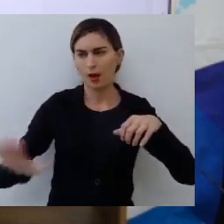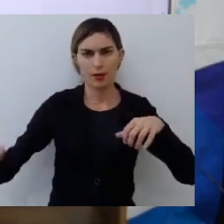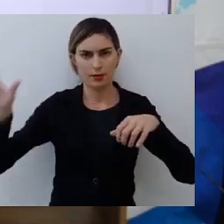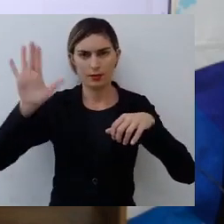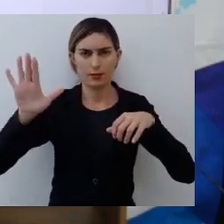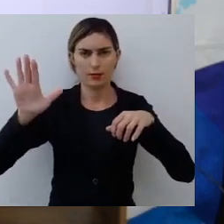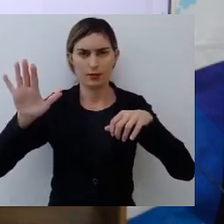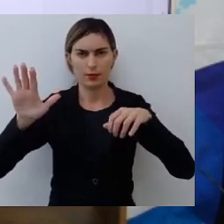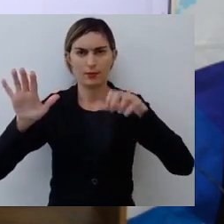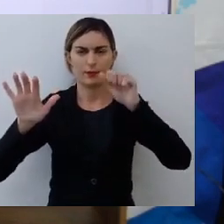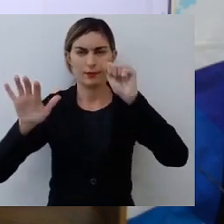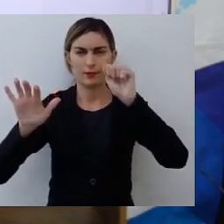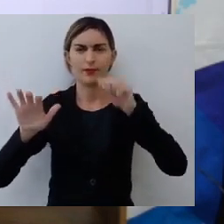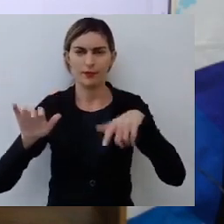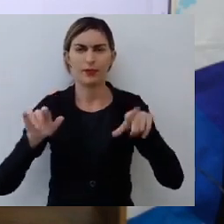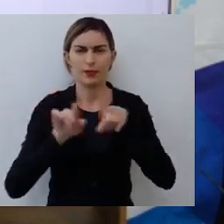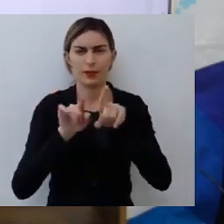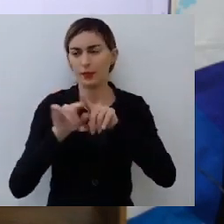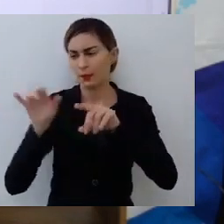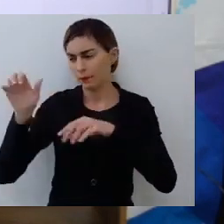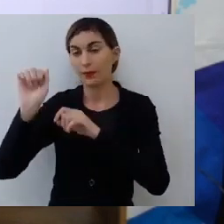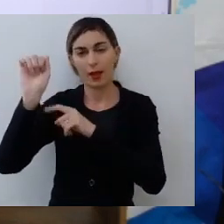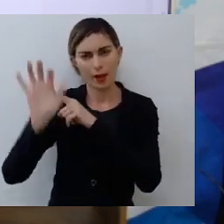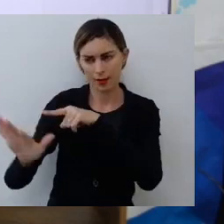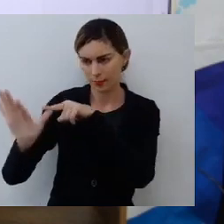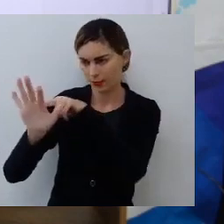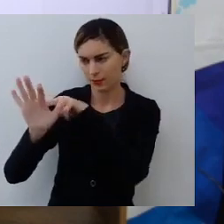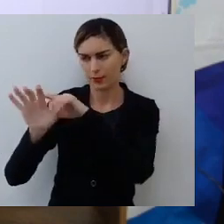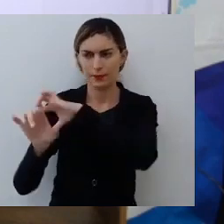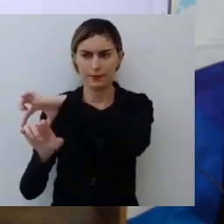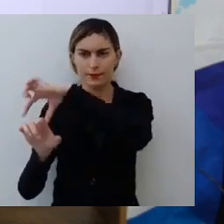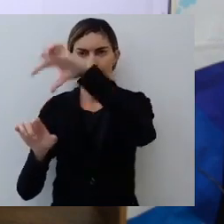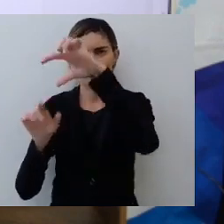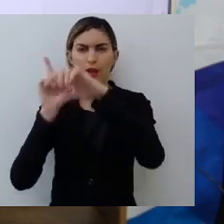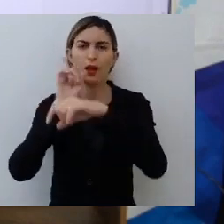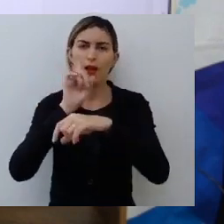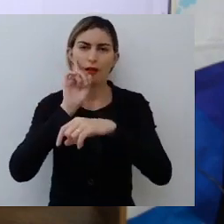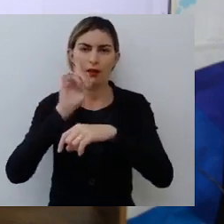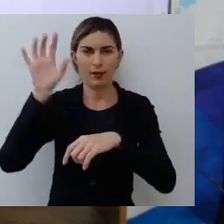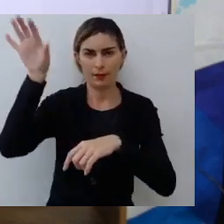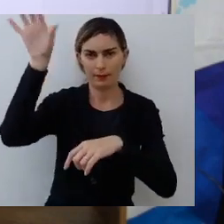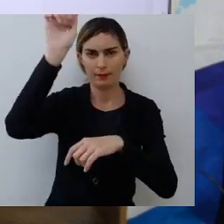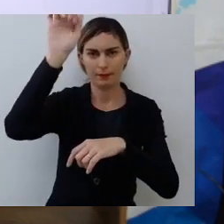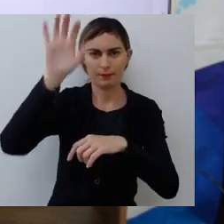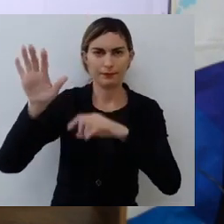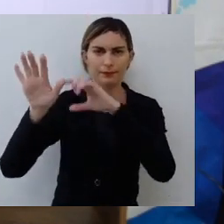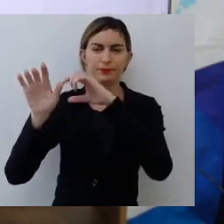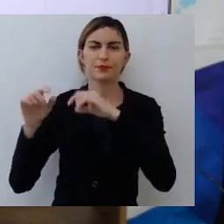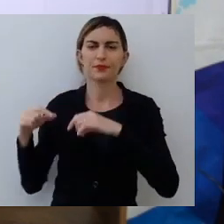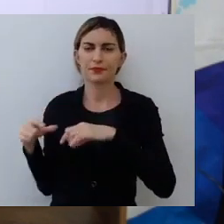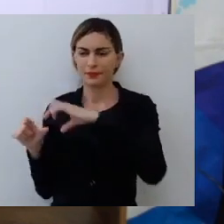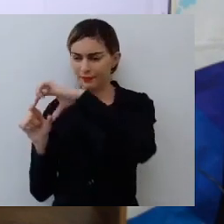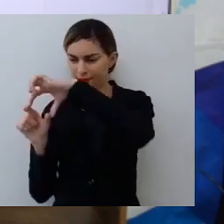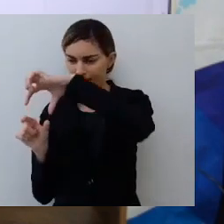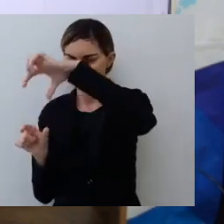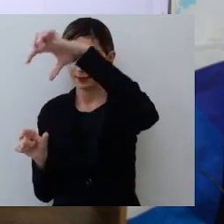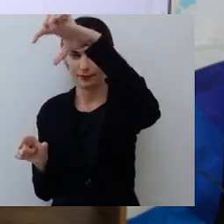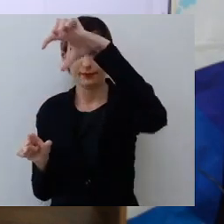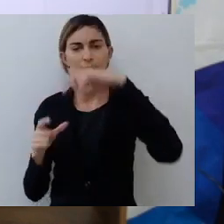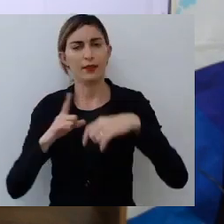ao continente americano, numa região chamada de Estreito de Bering. Através de migrações,